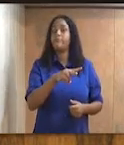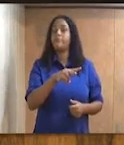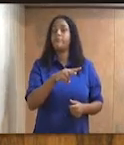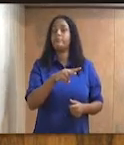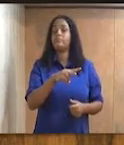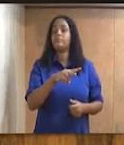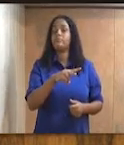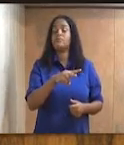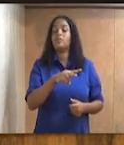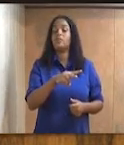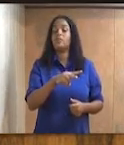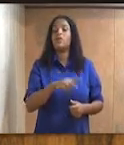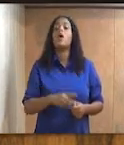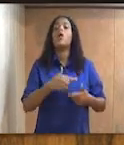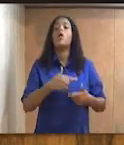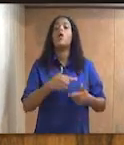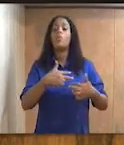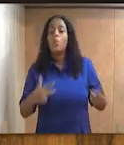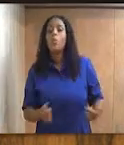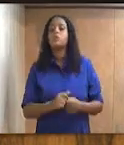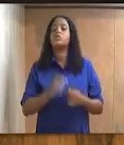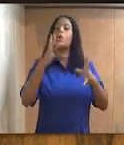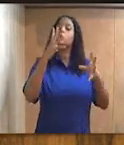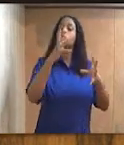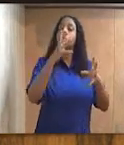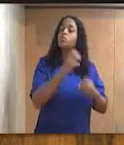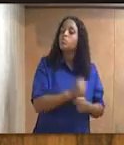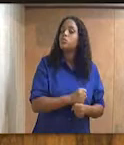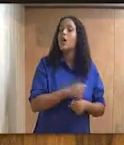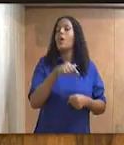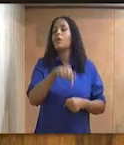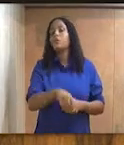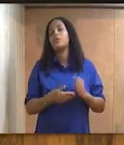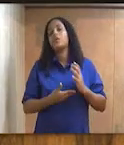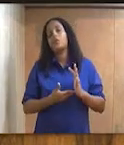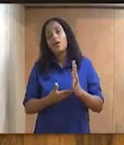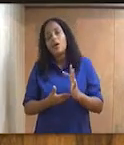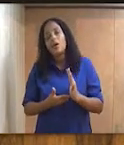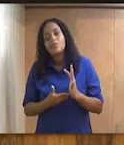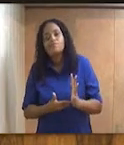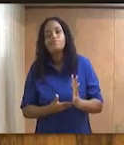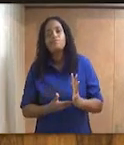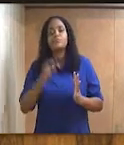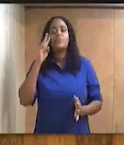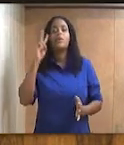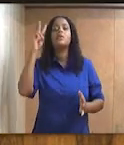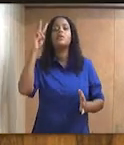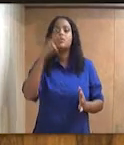esses índices que foram colocados para que esta casa pudesse apreciar.